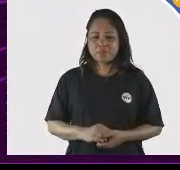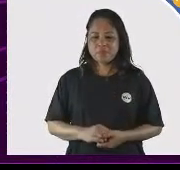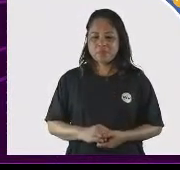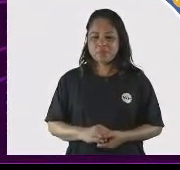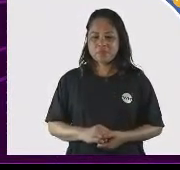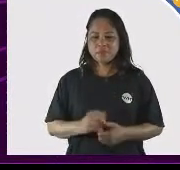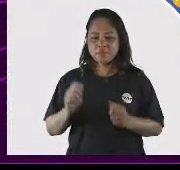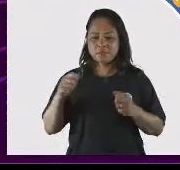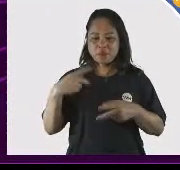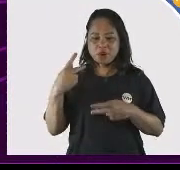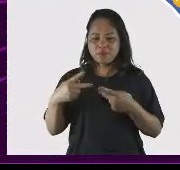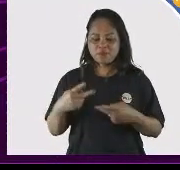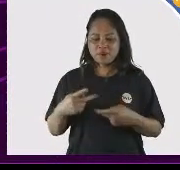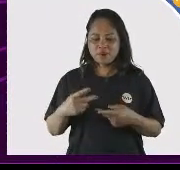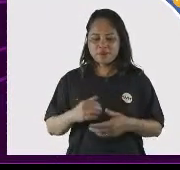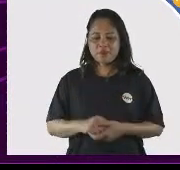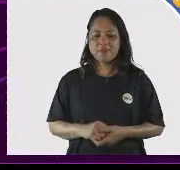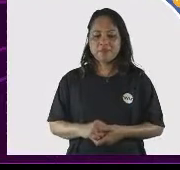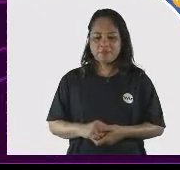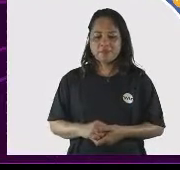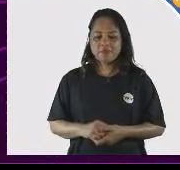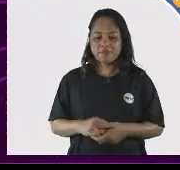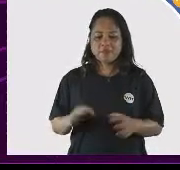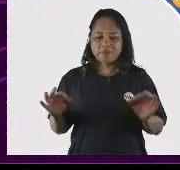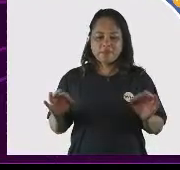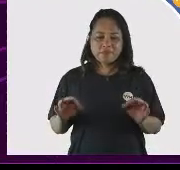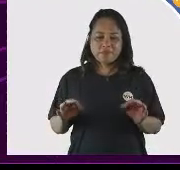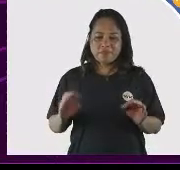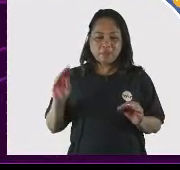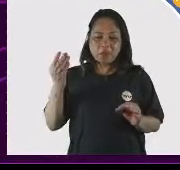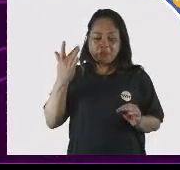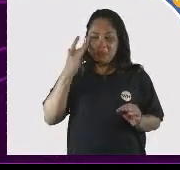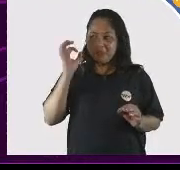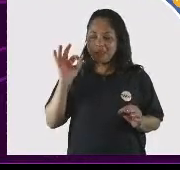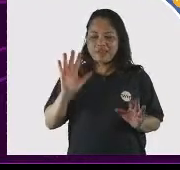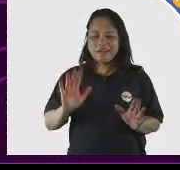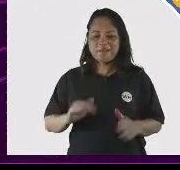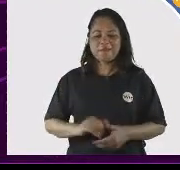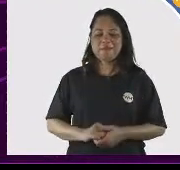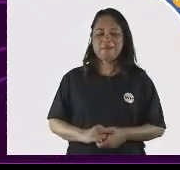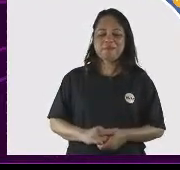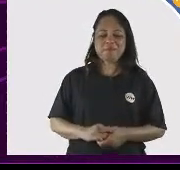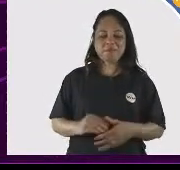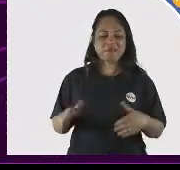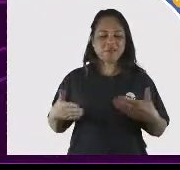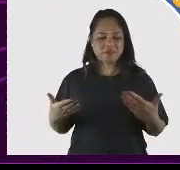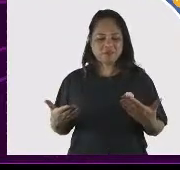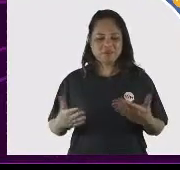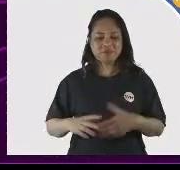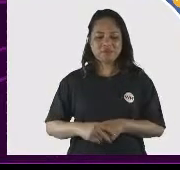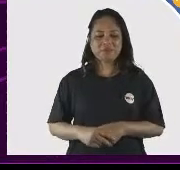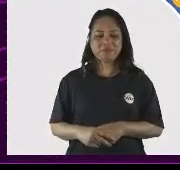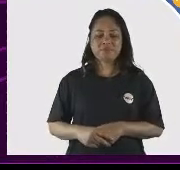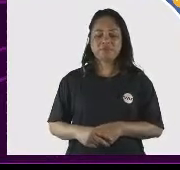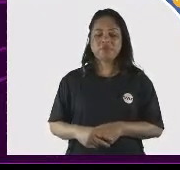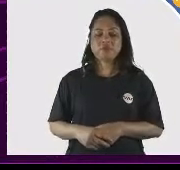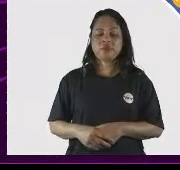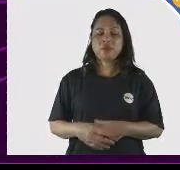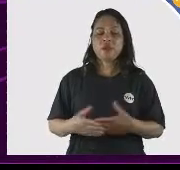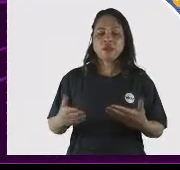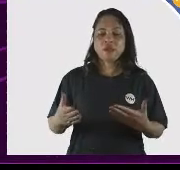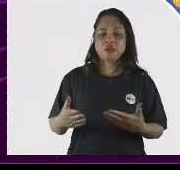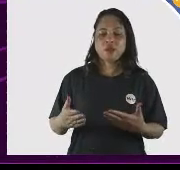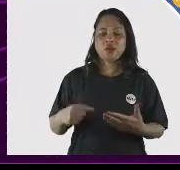falar que a gente descubram Então tá bom pessoal não sei o que aconteceu mas sumiu aqui mas só para concluir a nossa como a nossa